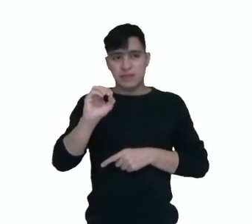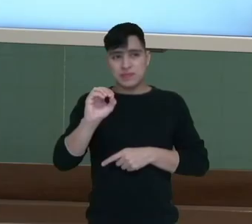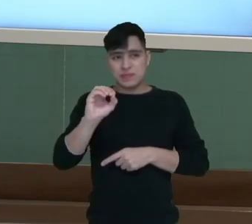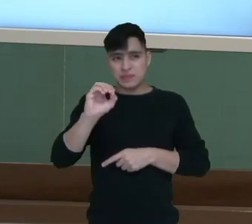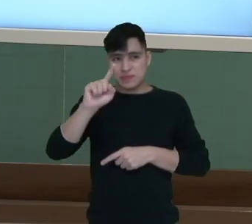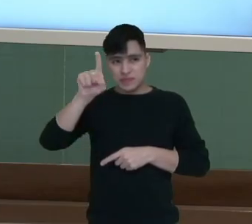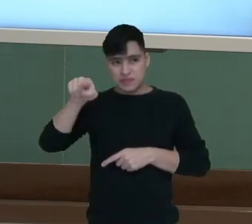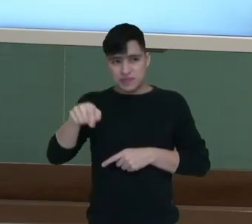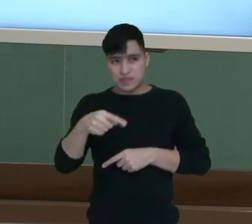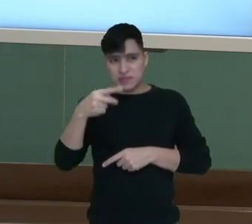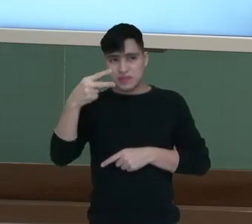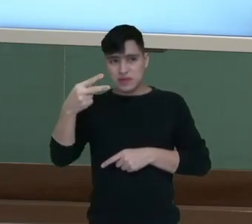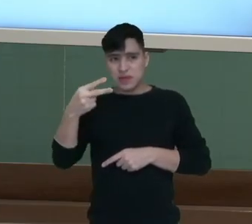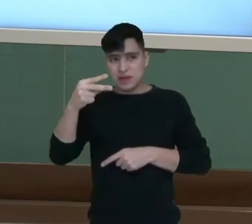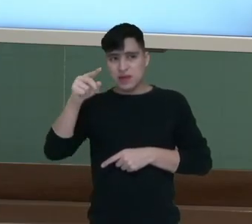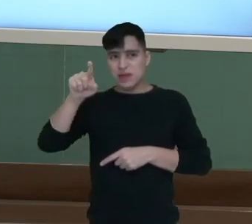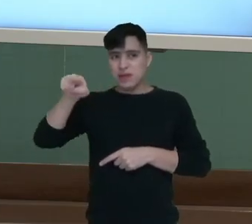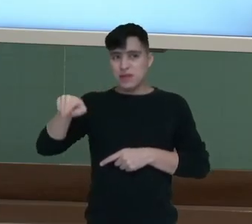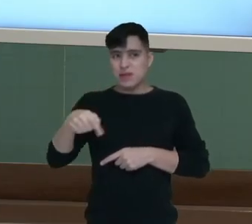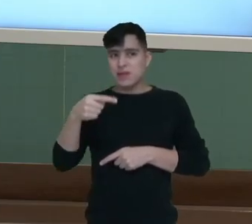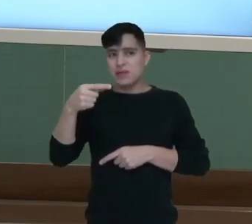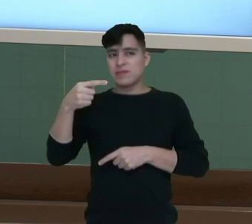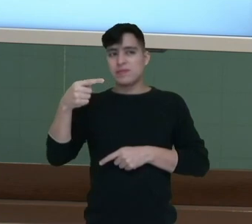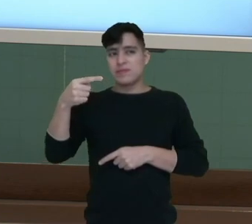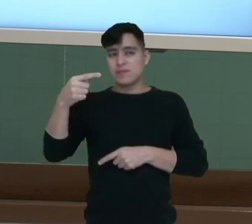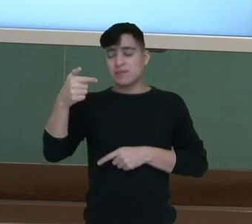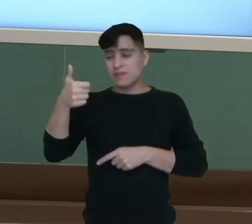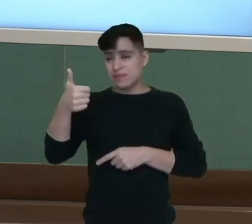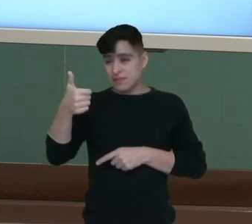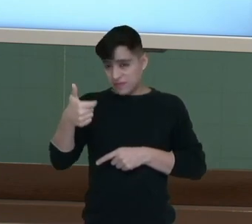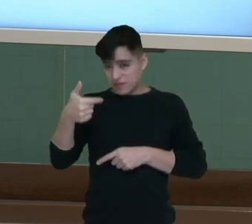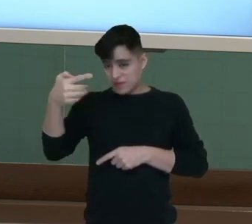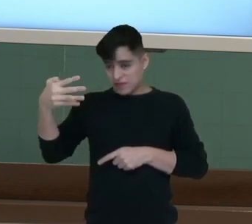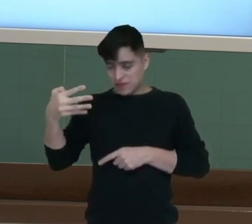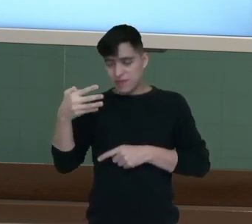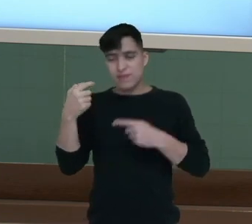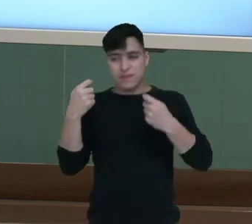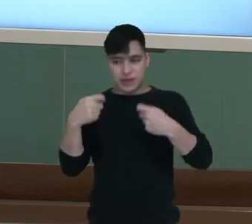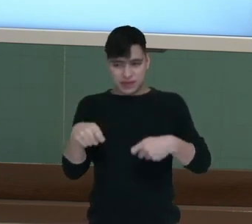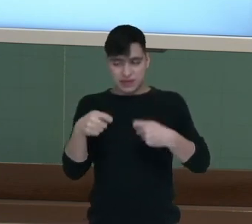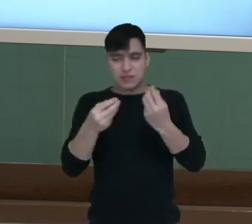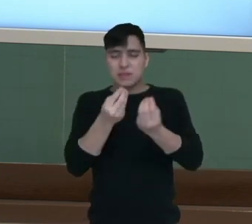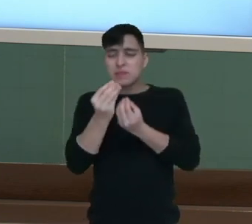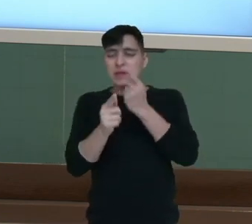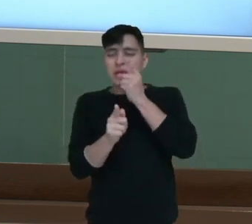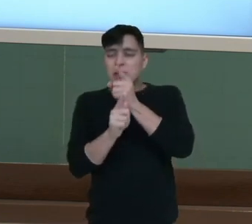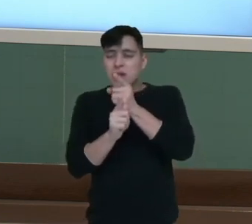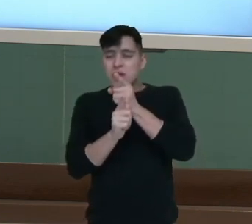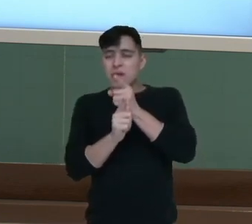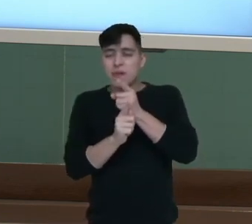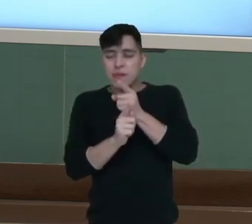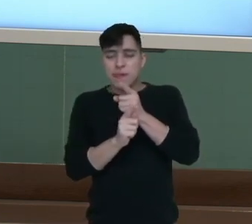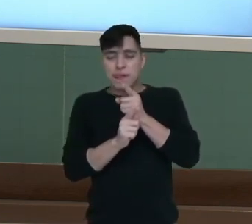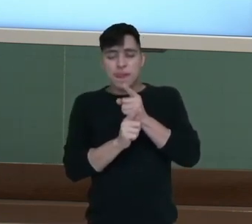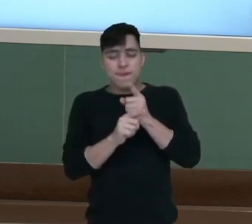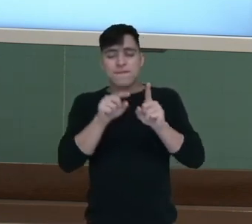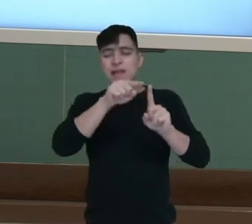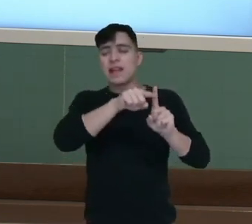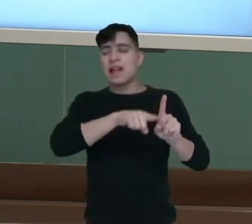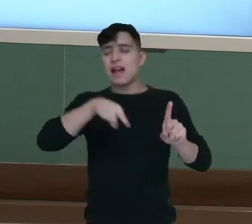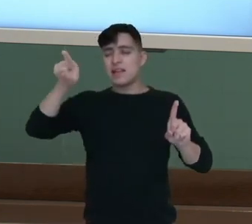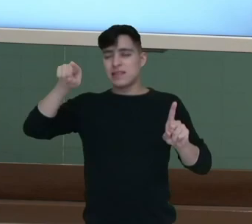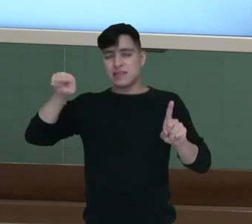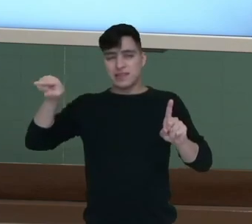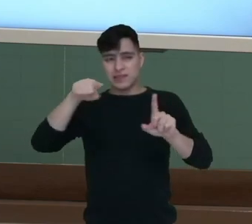nesse caso, você vai ter que tirar uma raiz cúbica, certo? Porque o R está ao cubo, vai tirar a raiz. E aí, nesse